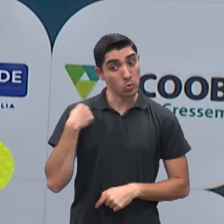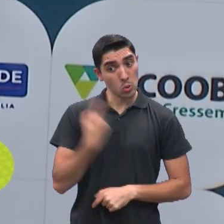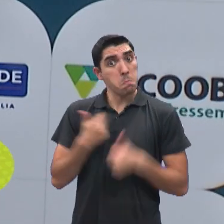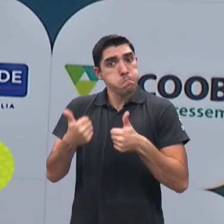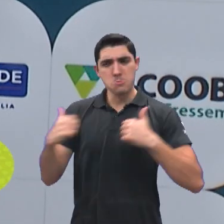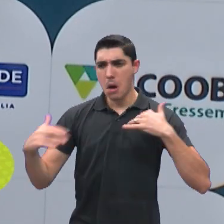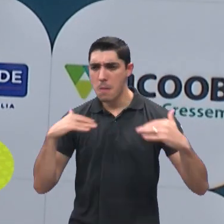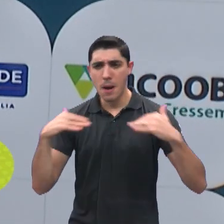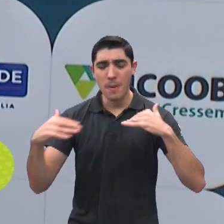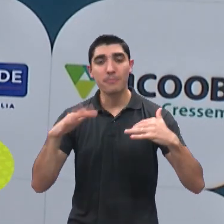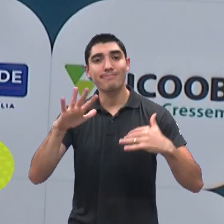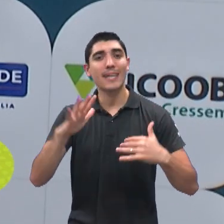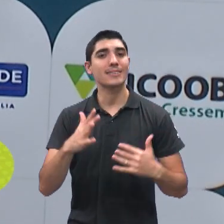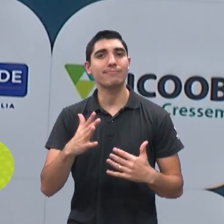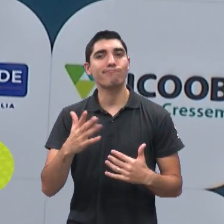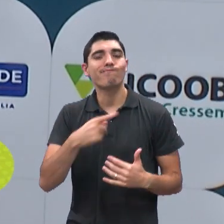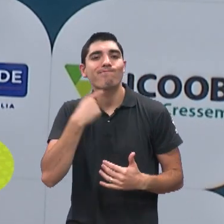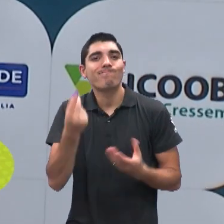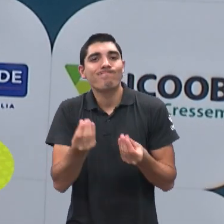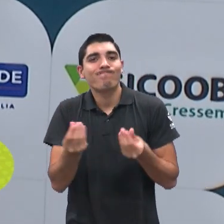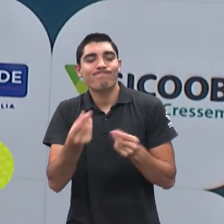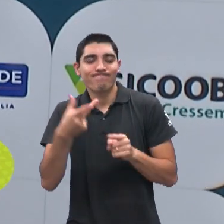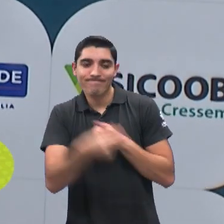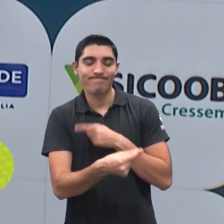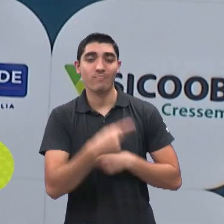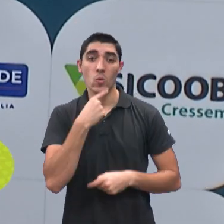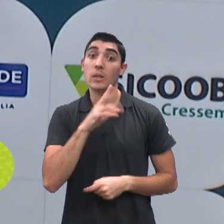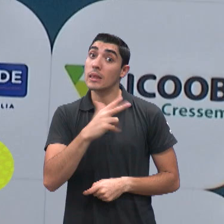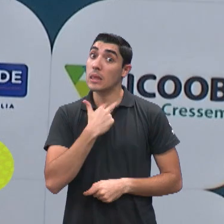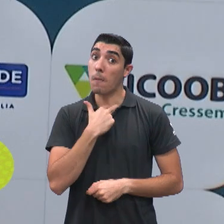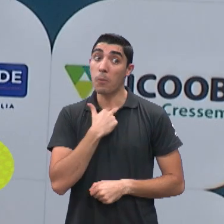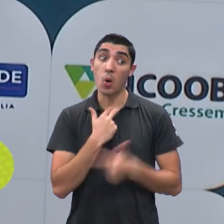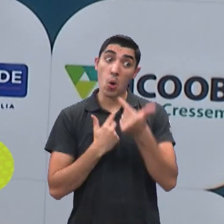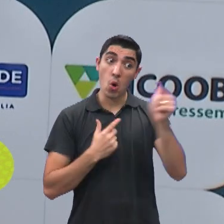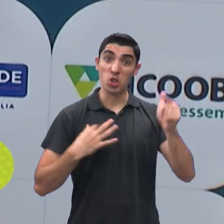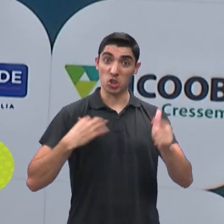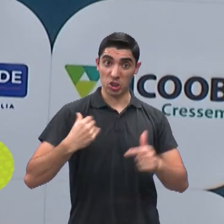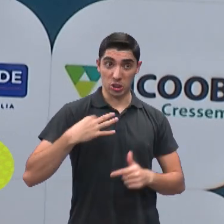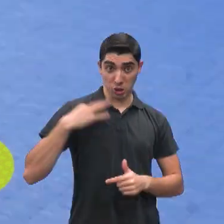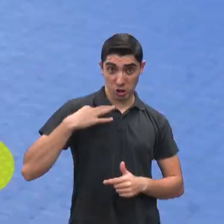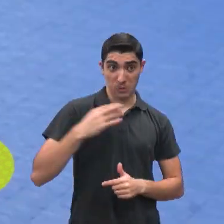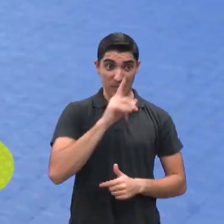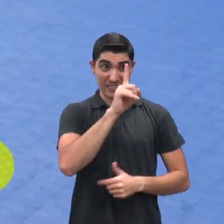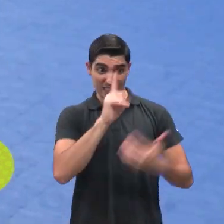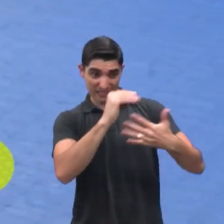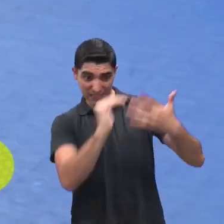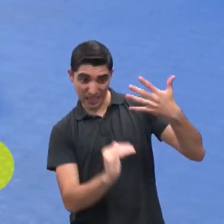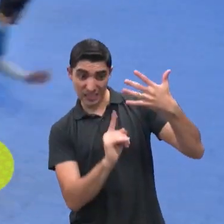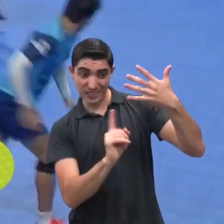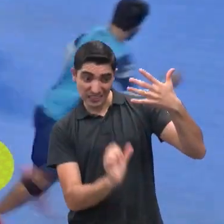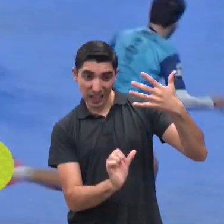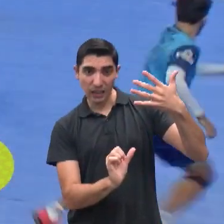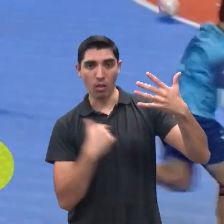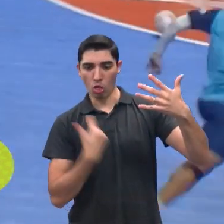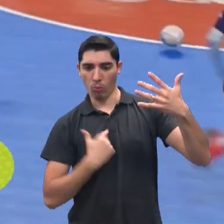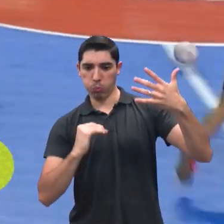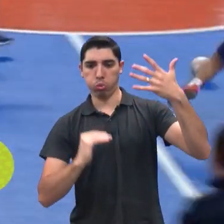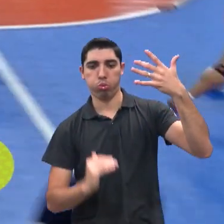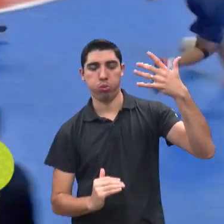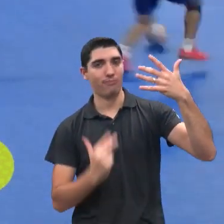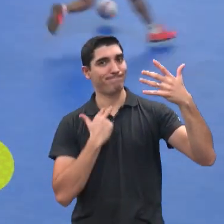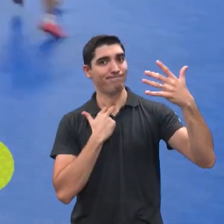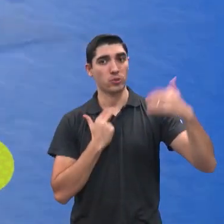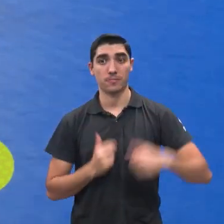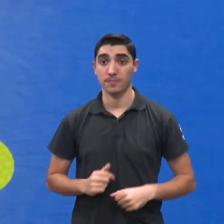que vencer logo para não deixar as equipes distanciar, né? Para a gente buscar a classificação. Para mudar esse cenário,